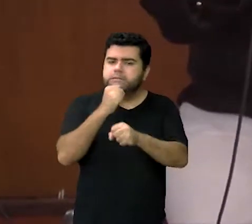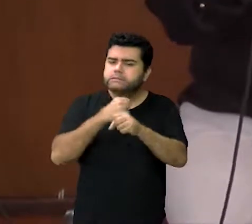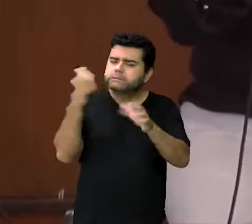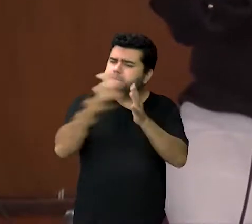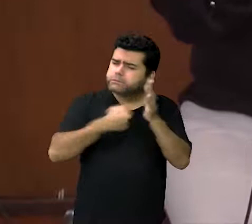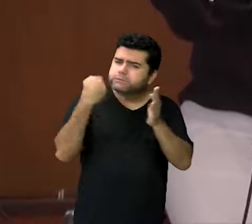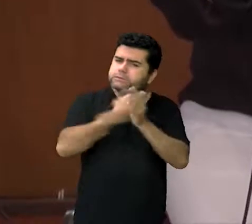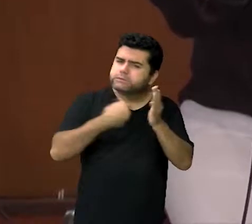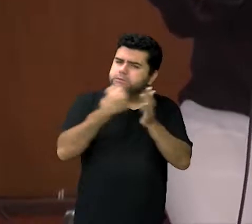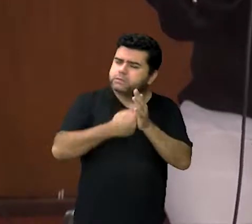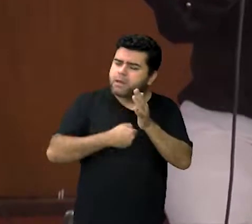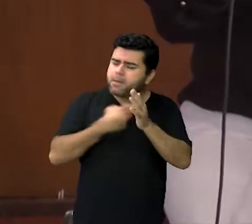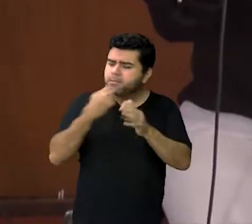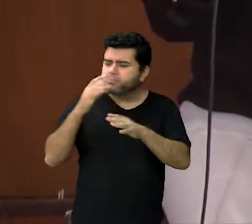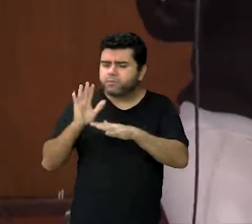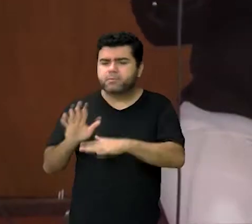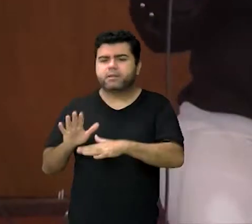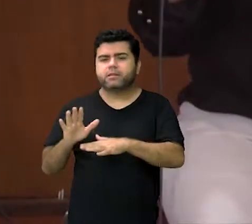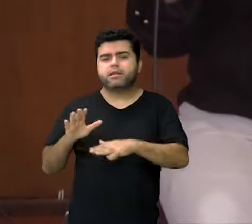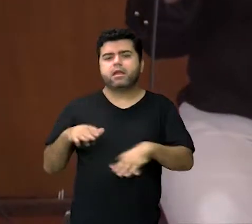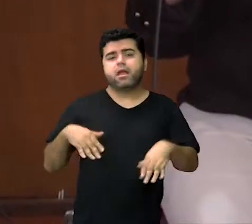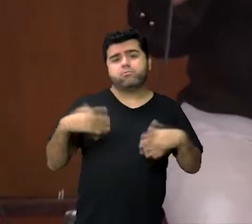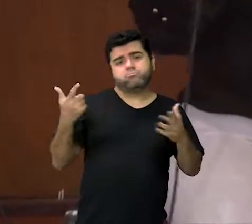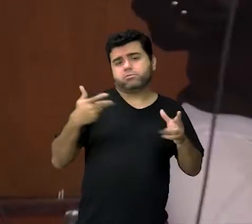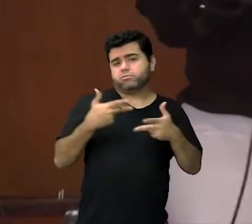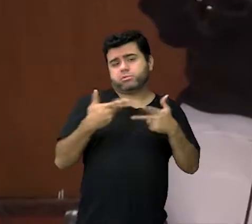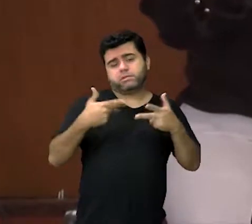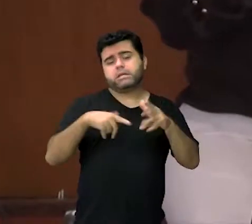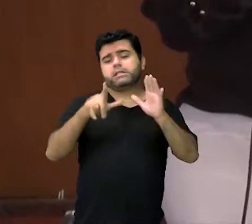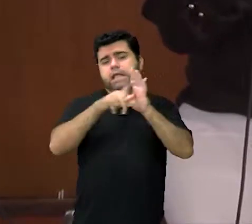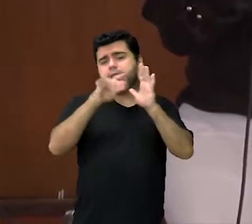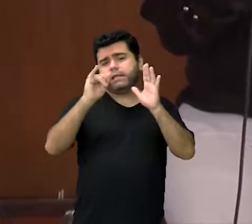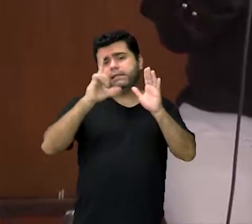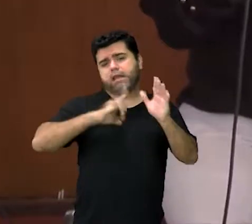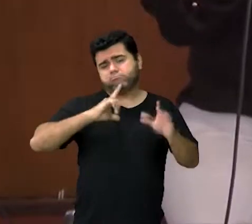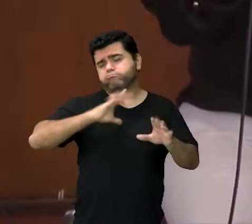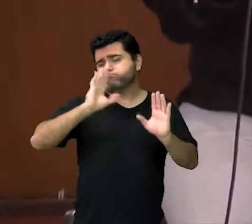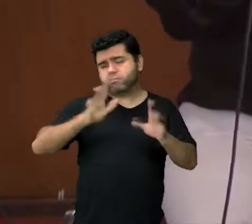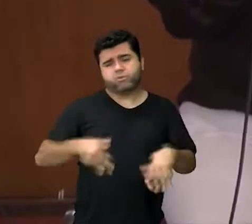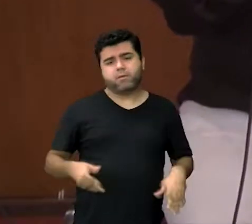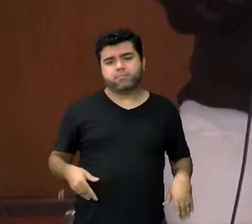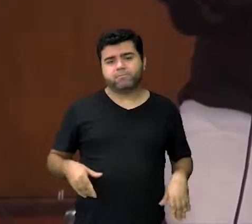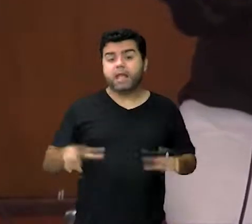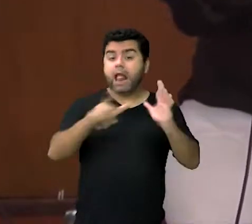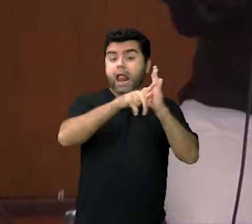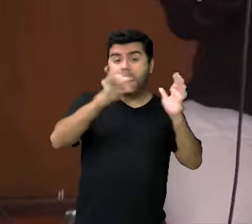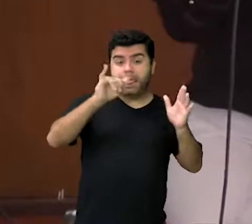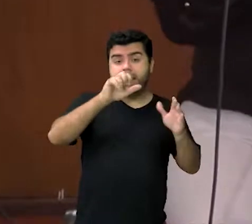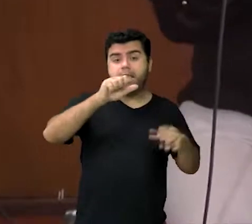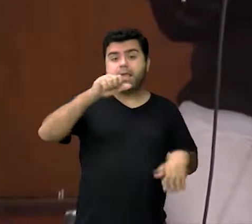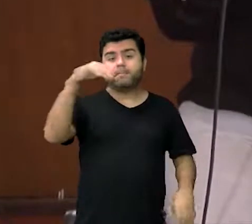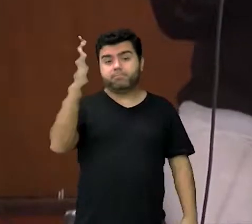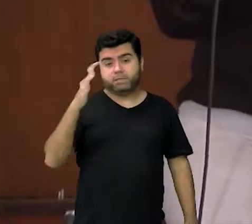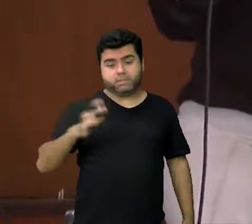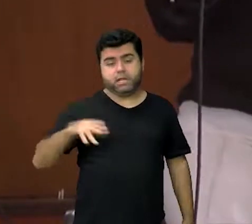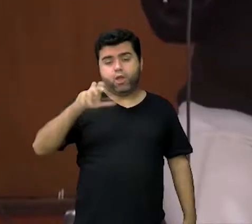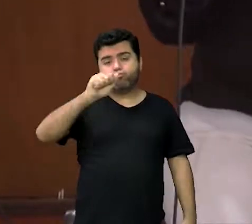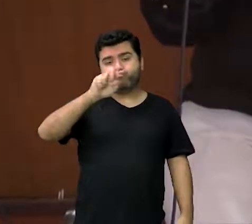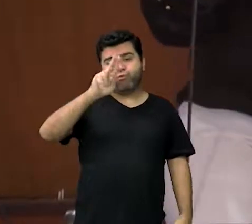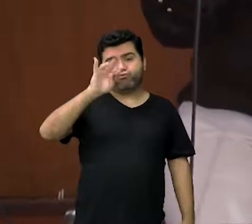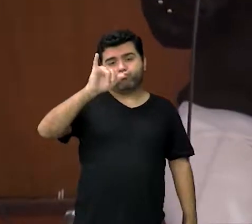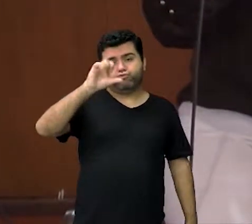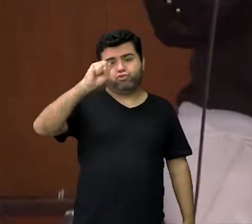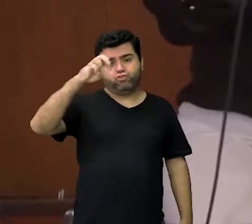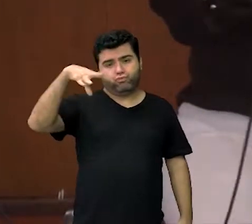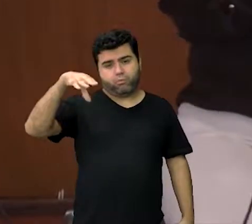desses benefícios já estejam nas leis. A do autista, a lei do autista, a lei brasileira, ela é de